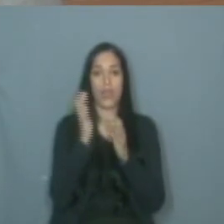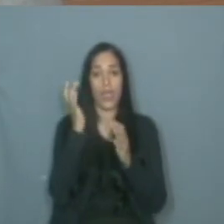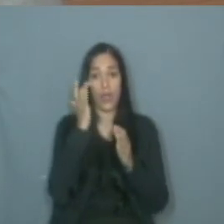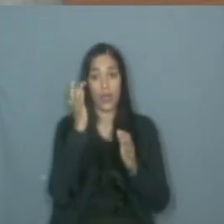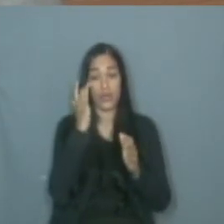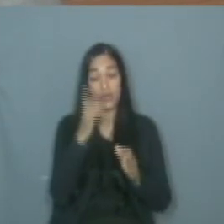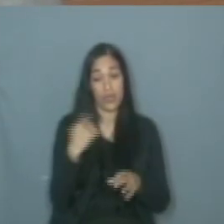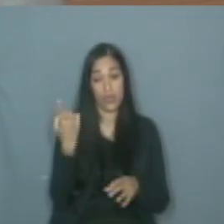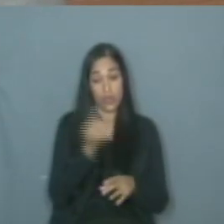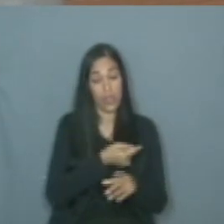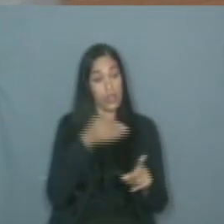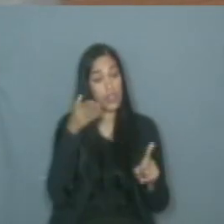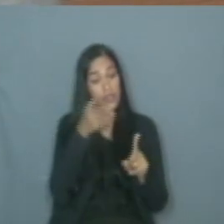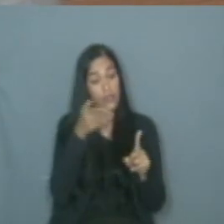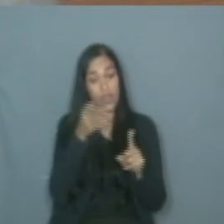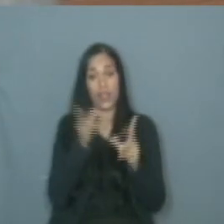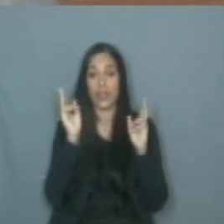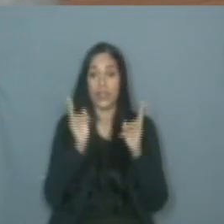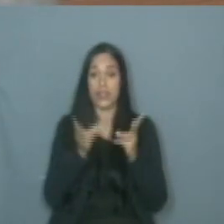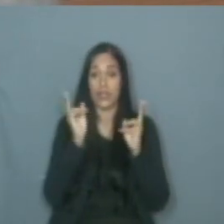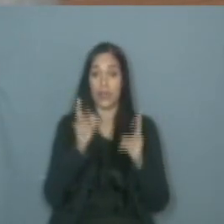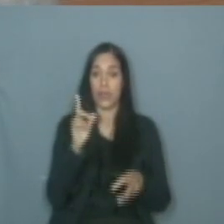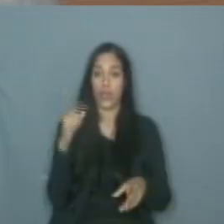gente tem que fazer sempre. Hoje a gente foi aqui